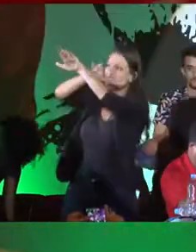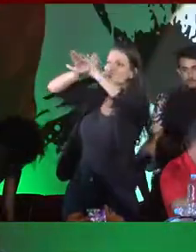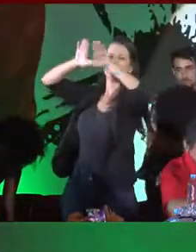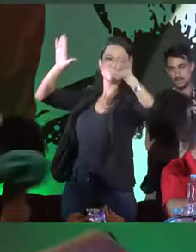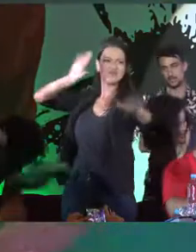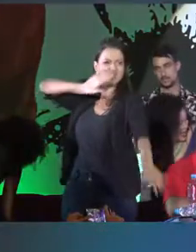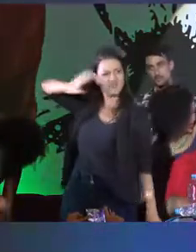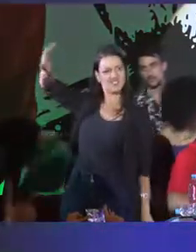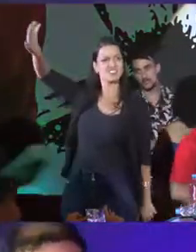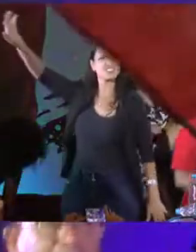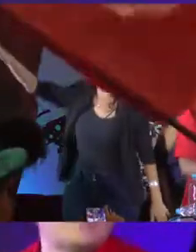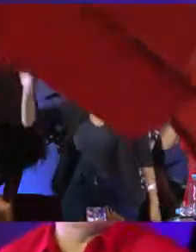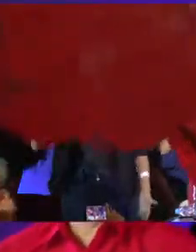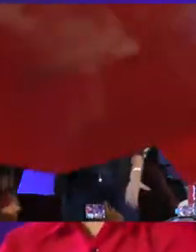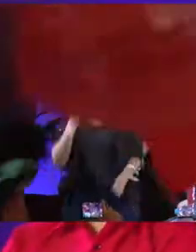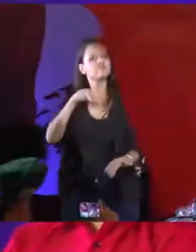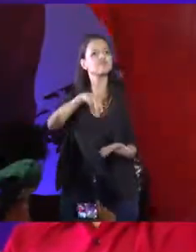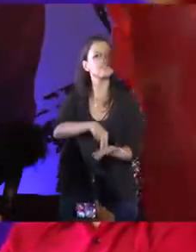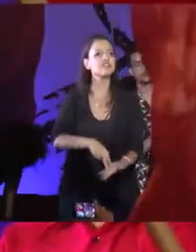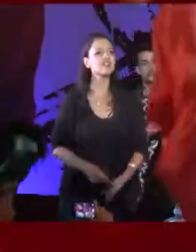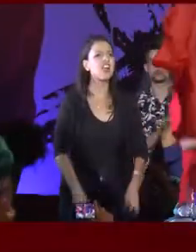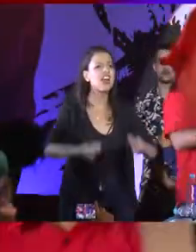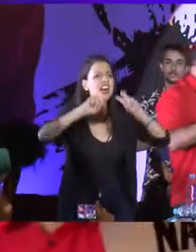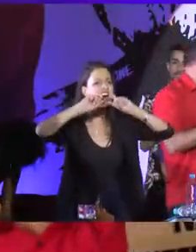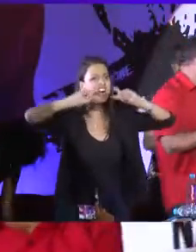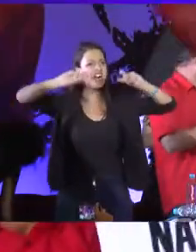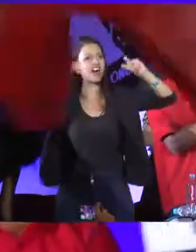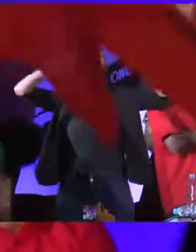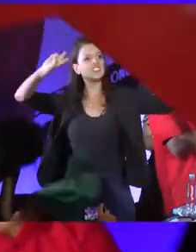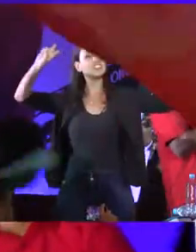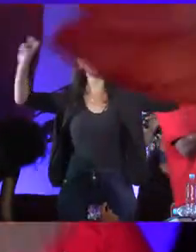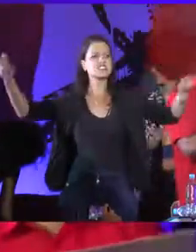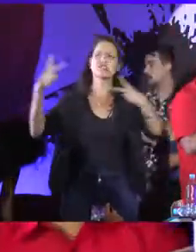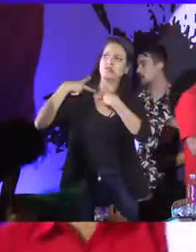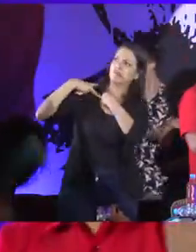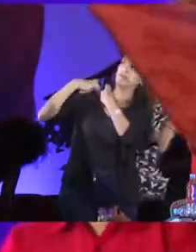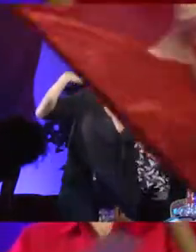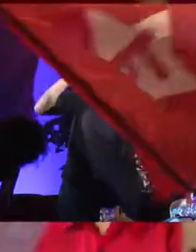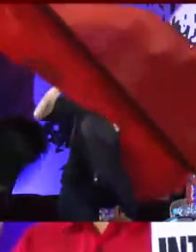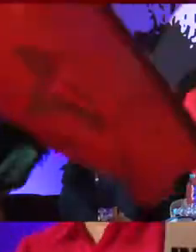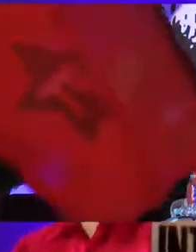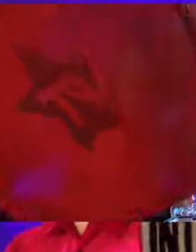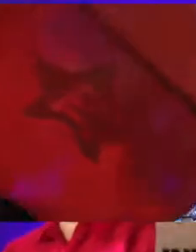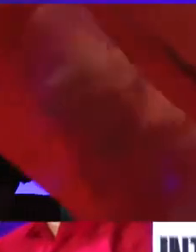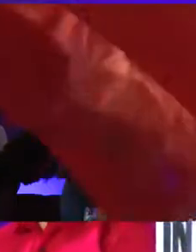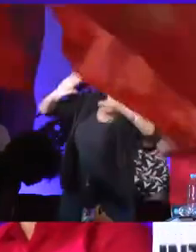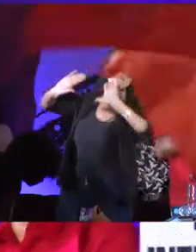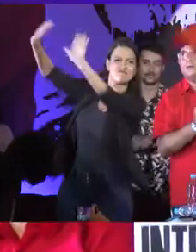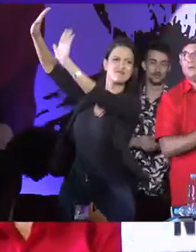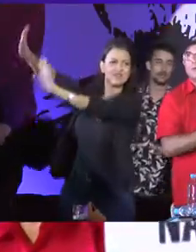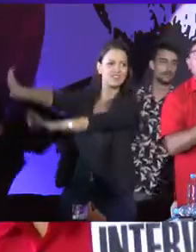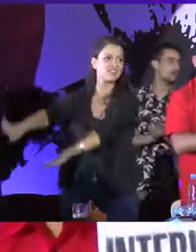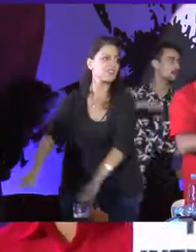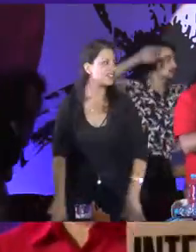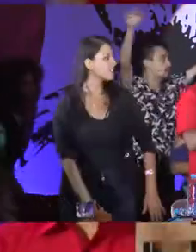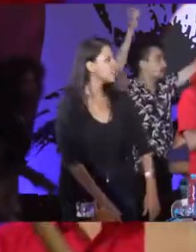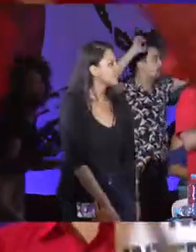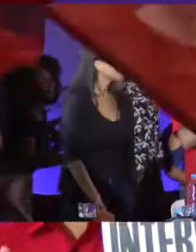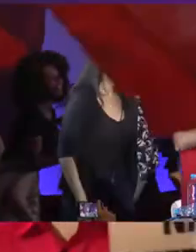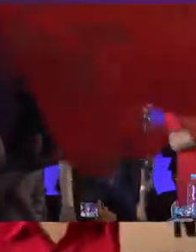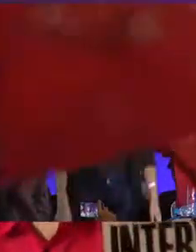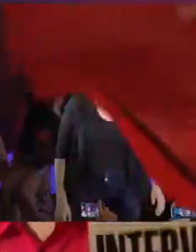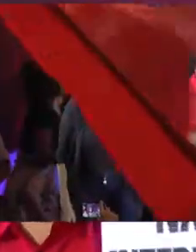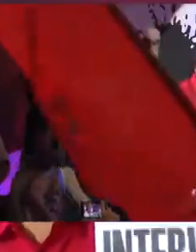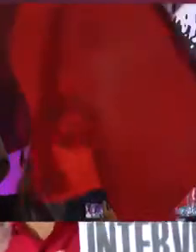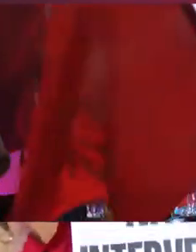exploração. Saiu e gritou bem alto e com razão: chega de exploração. PT,